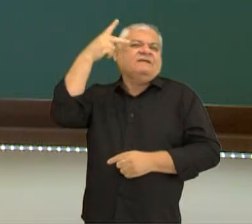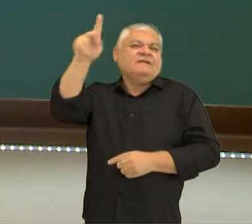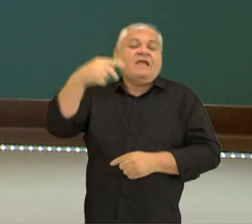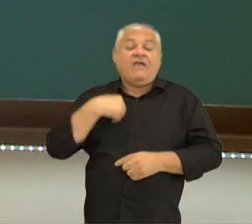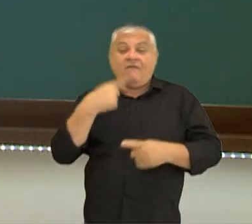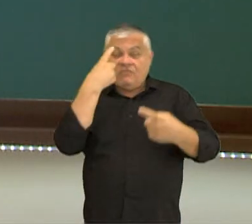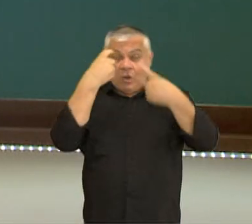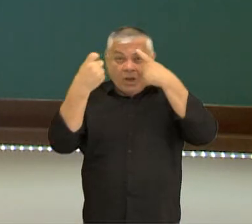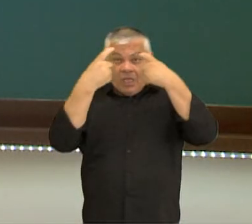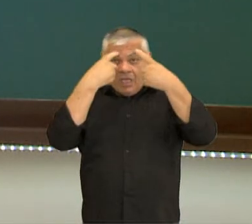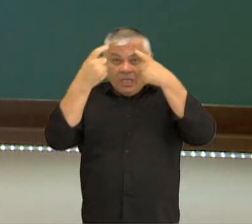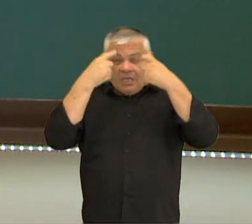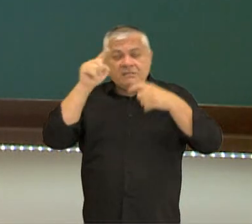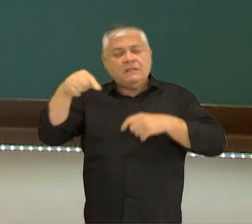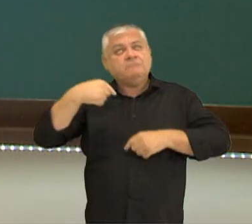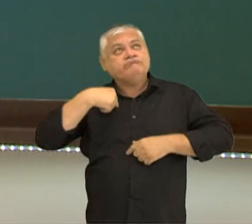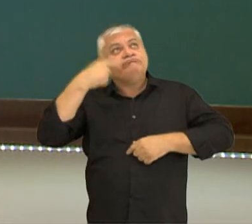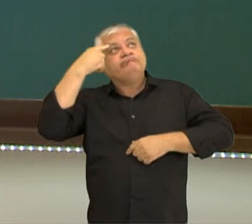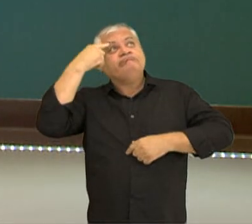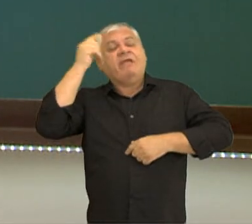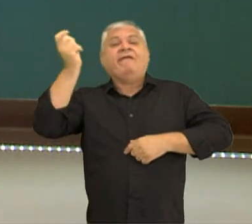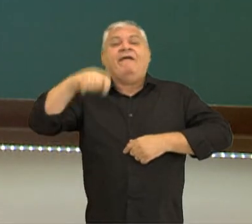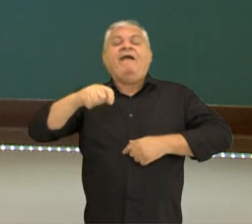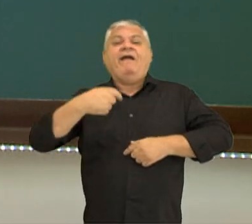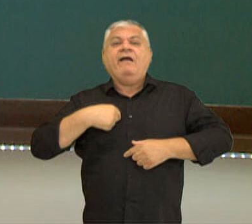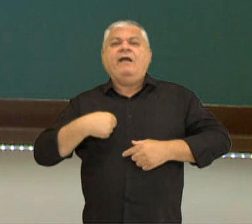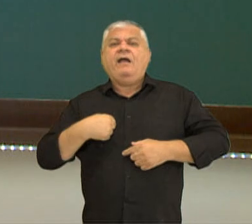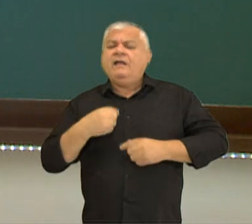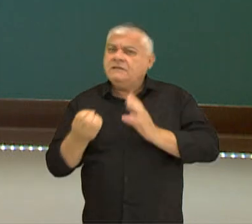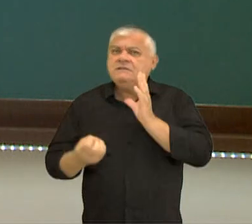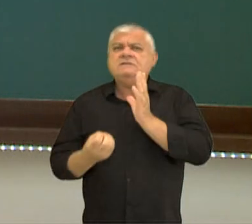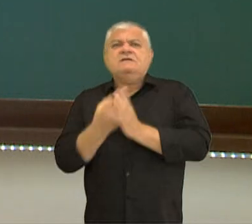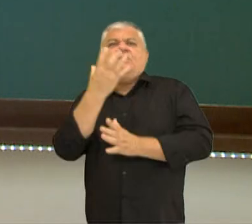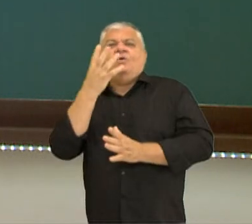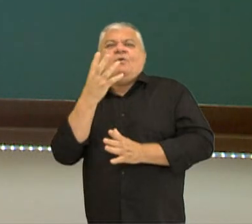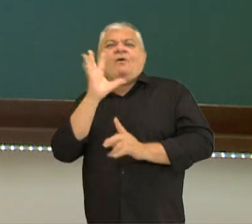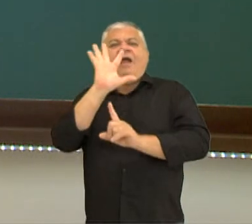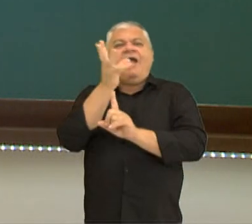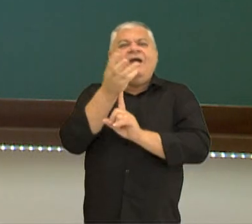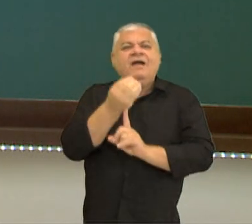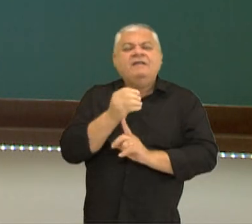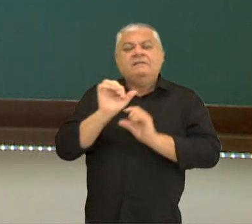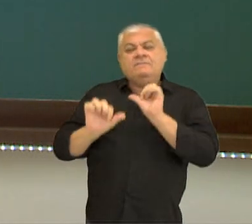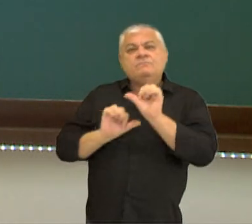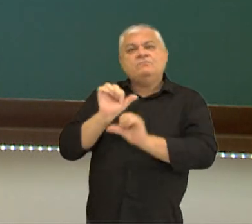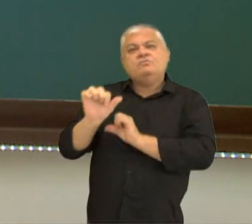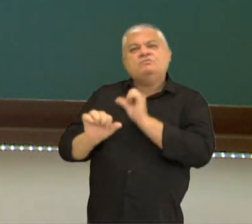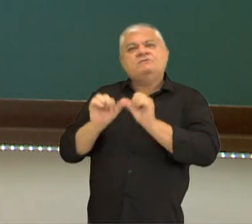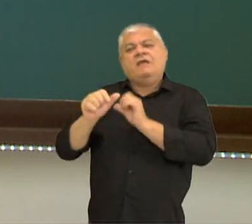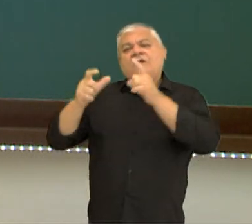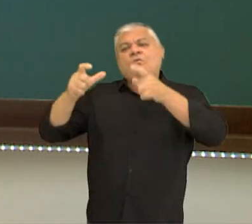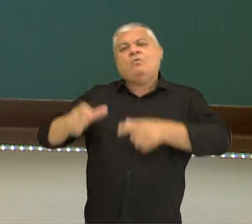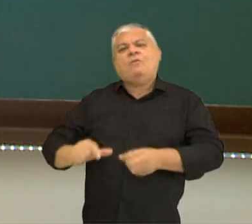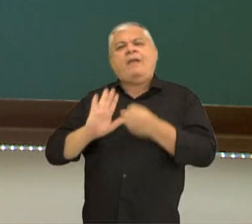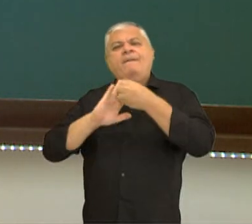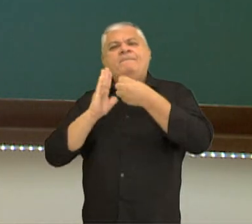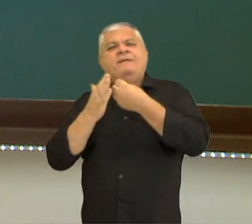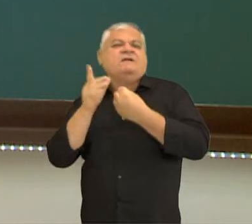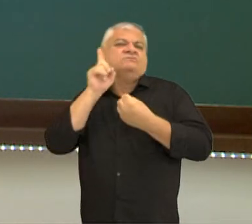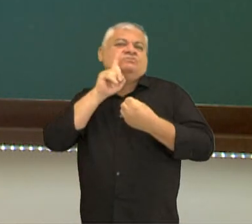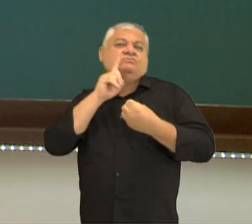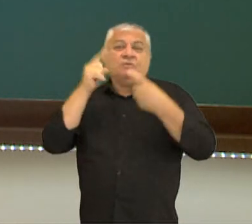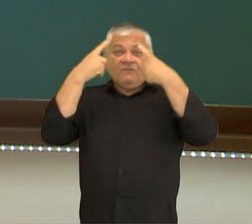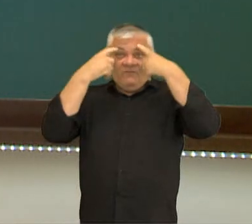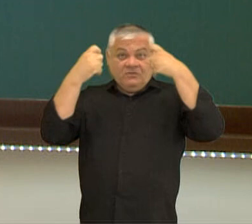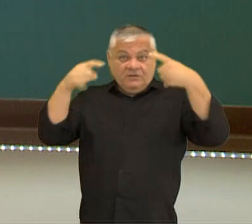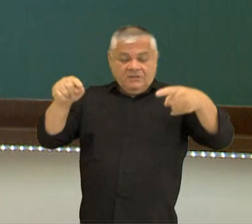violência, foi um jeito de trazer uma forma de arte para transformar aquela sociedade que estava violenta